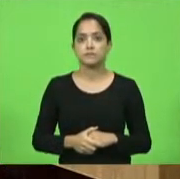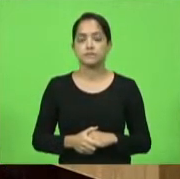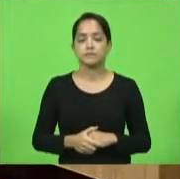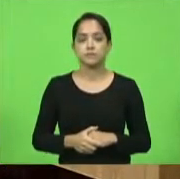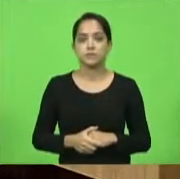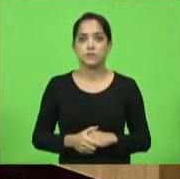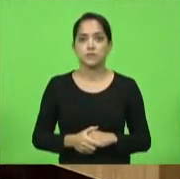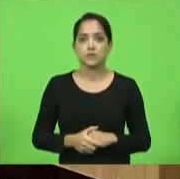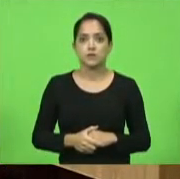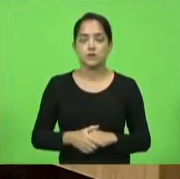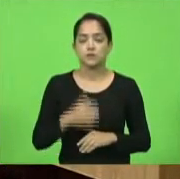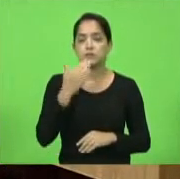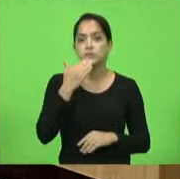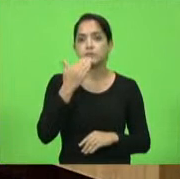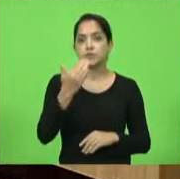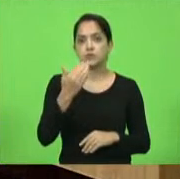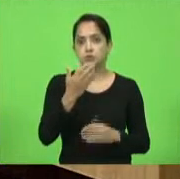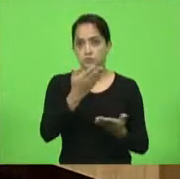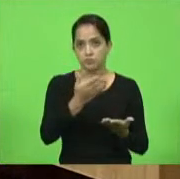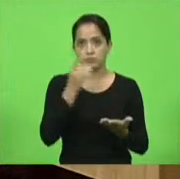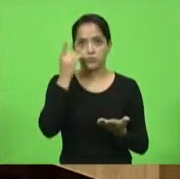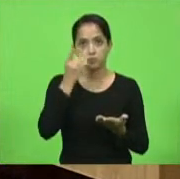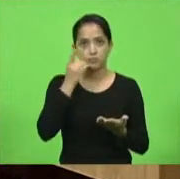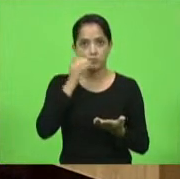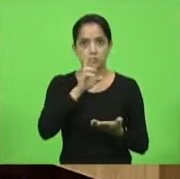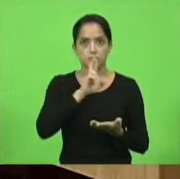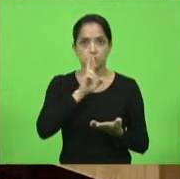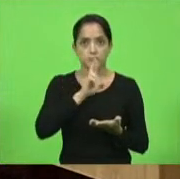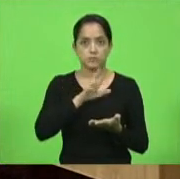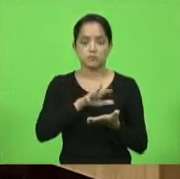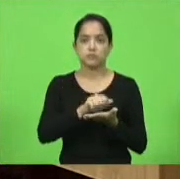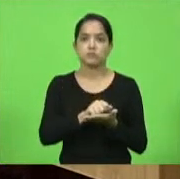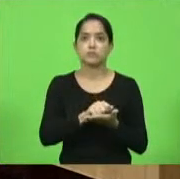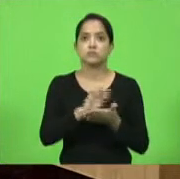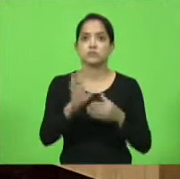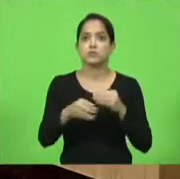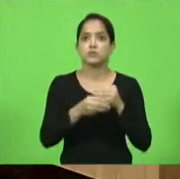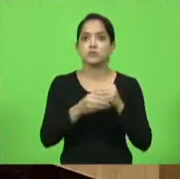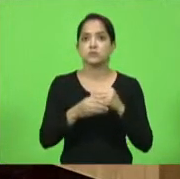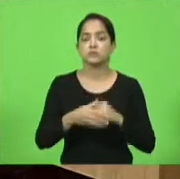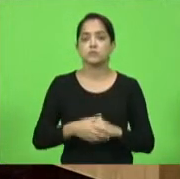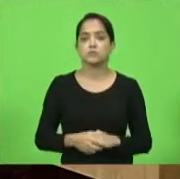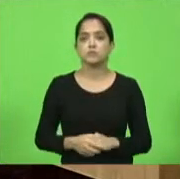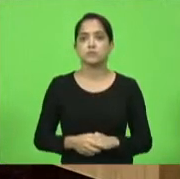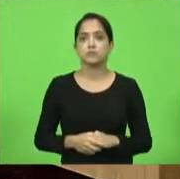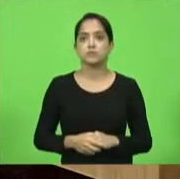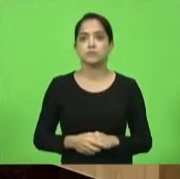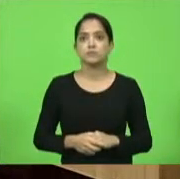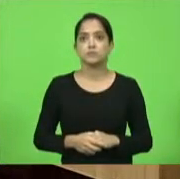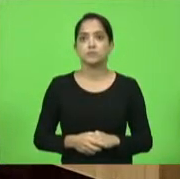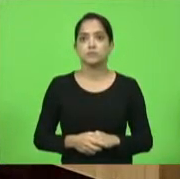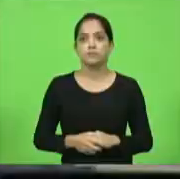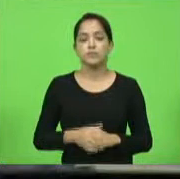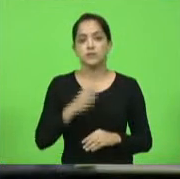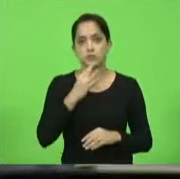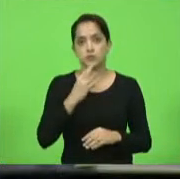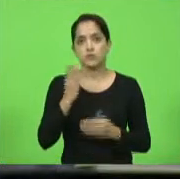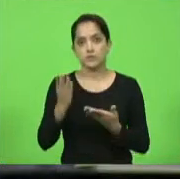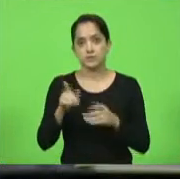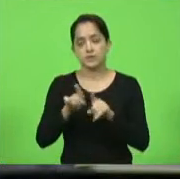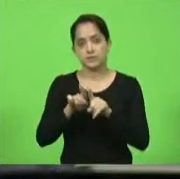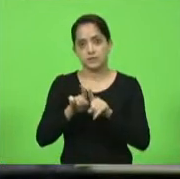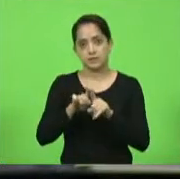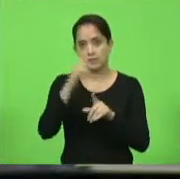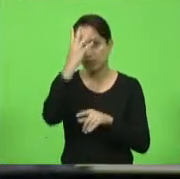só gostaria de pedir para o deputado Rodrigo para subscrever essa moção. Obrigado. Com certeza. O deputado Ismael conheci muito bem e